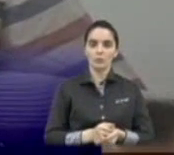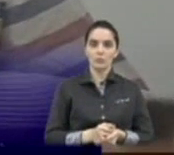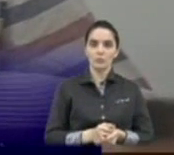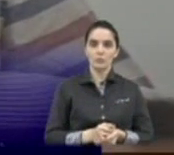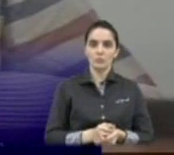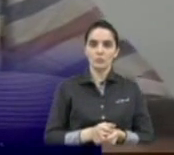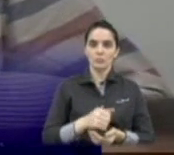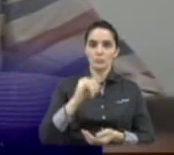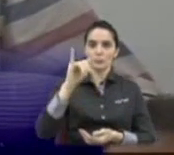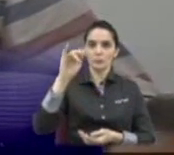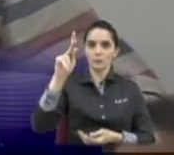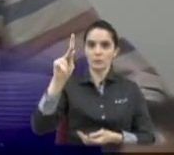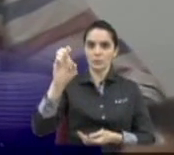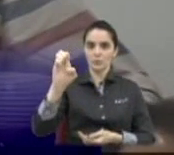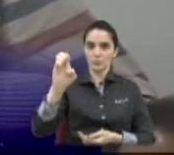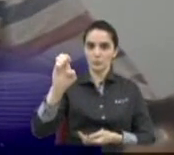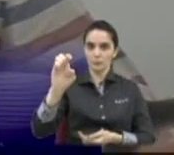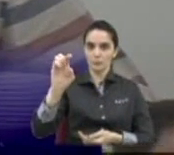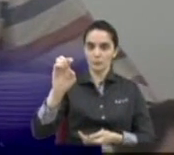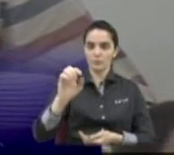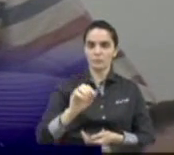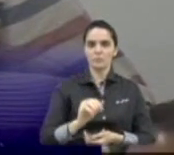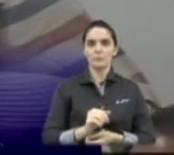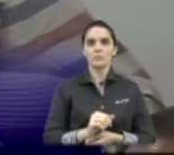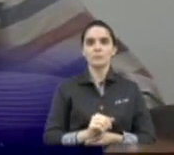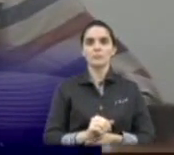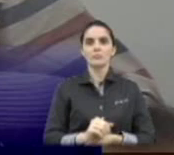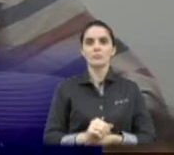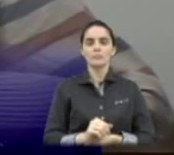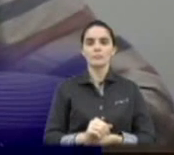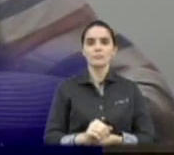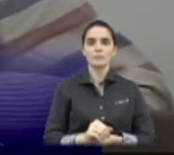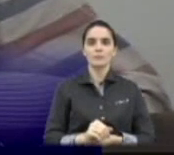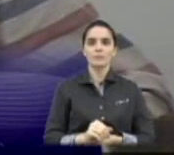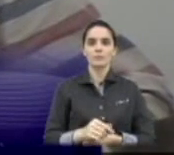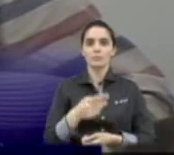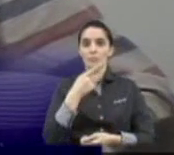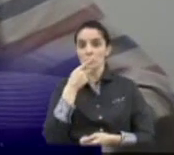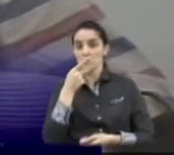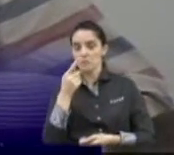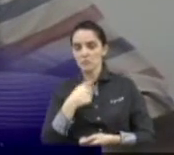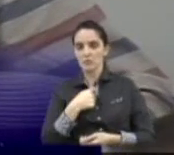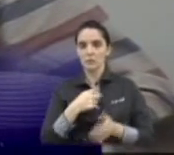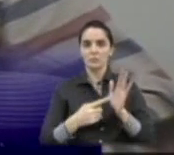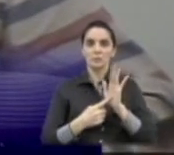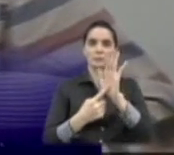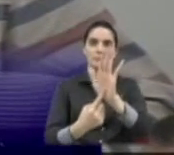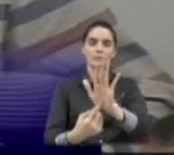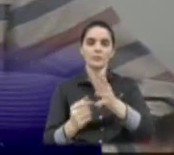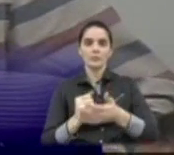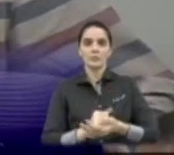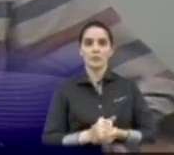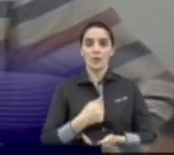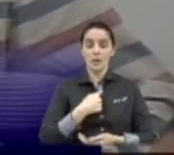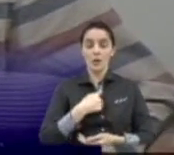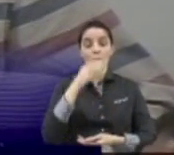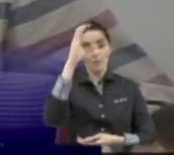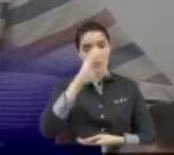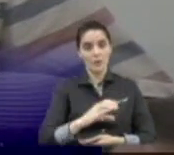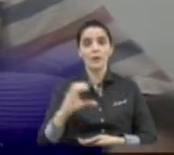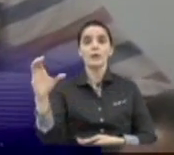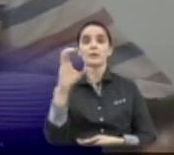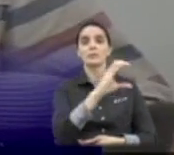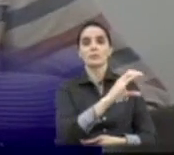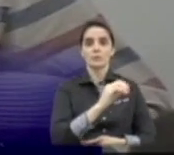de um impeachment. Além disso, a maioria dos governadores. Eu me sinto representado, mais uma vez, sendo católico,